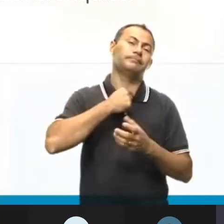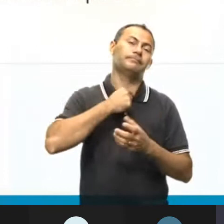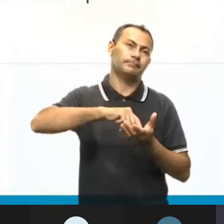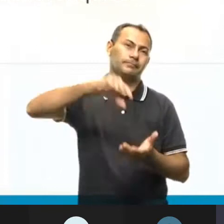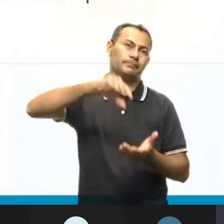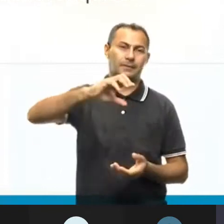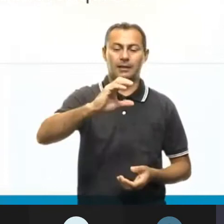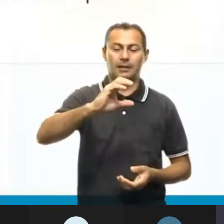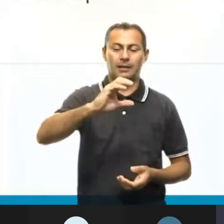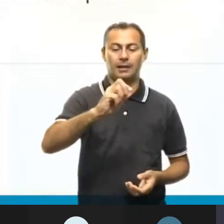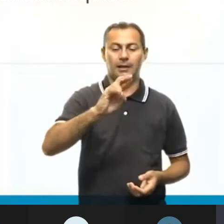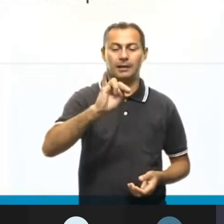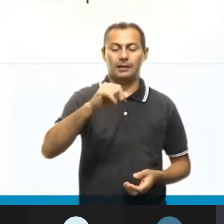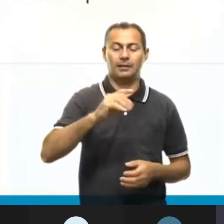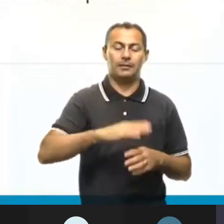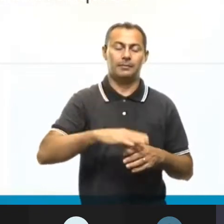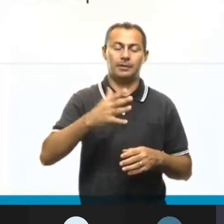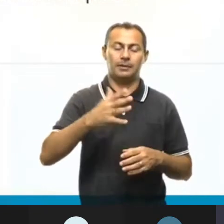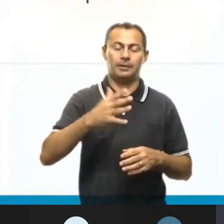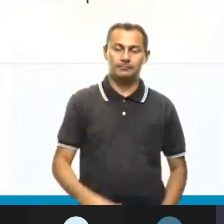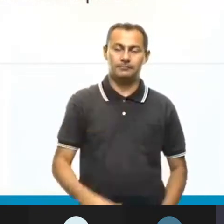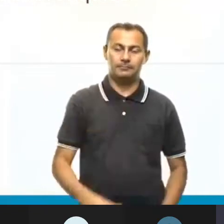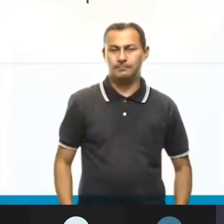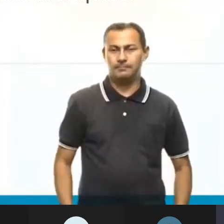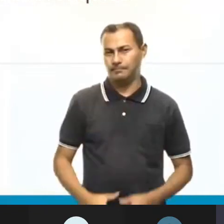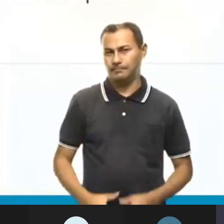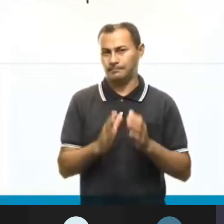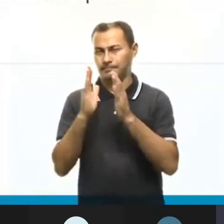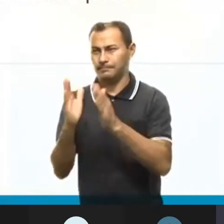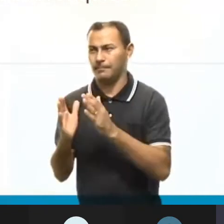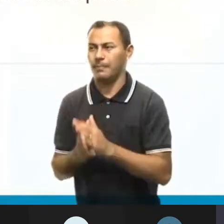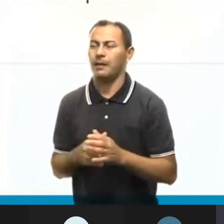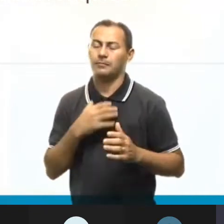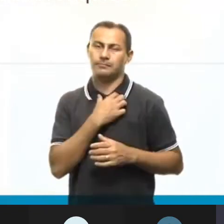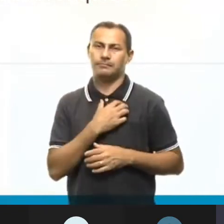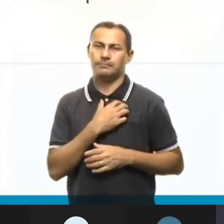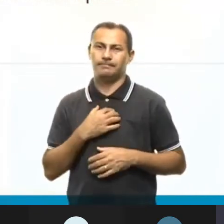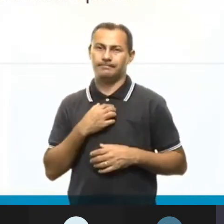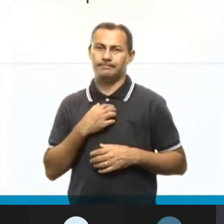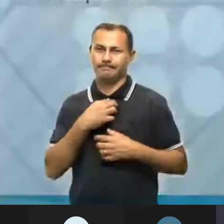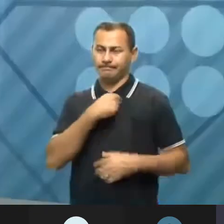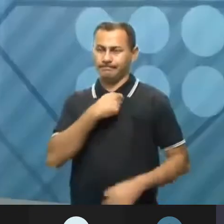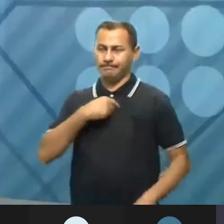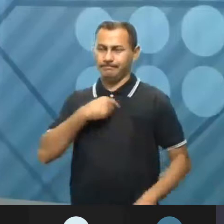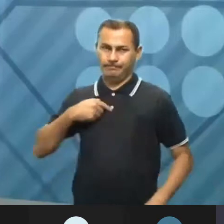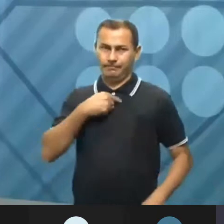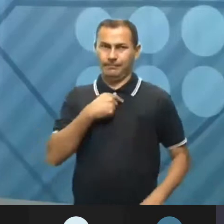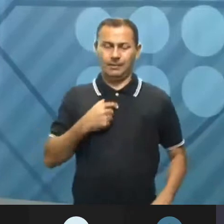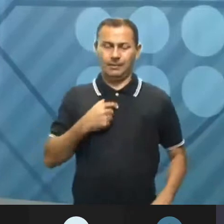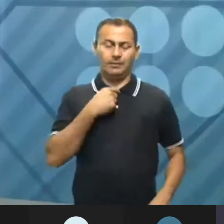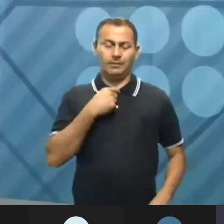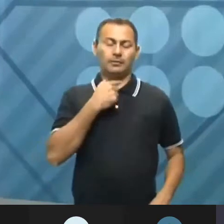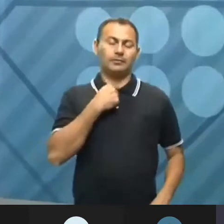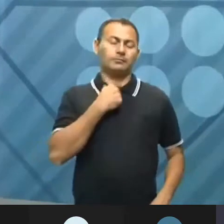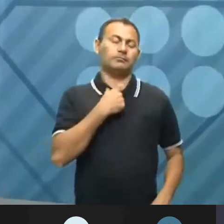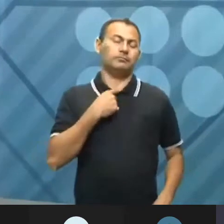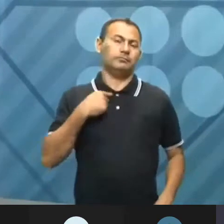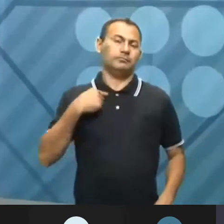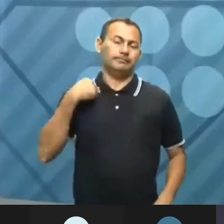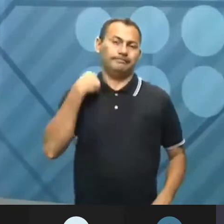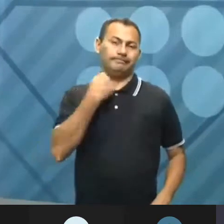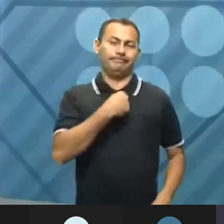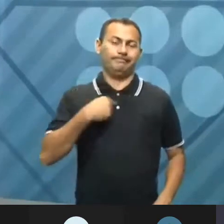se subdivide. Essa região é mais ou menos, né, nessa parte aqui, ó, se a gente olhar, né, no ser humano, se olhar no